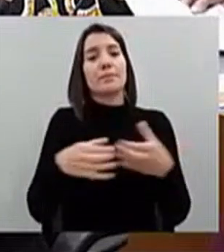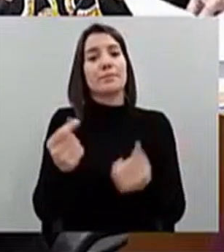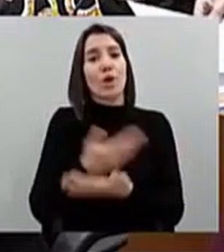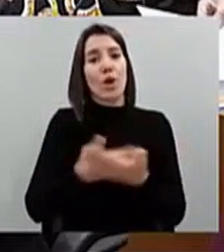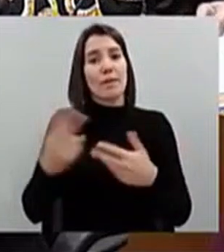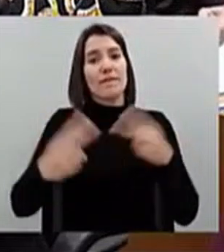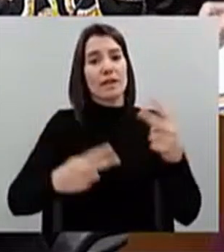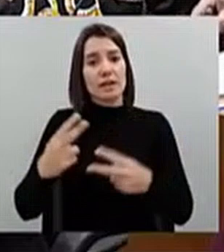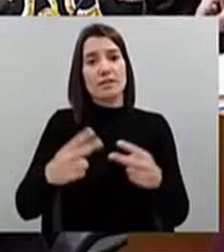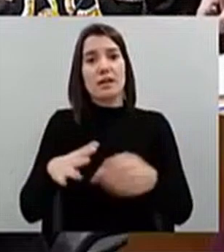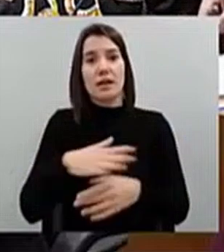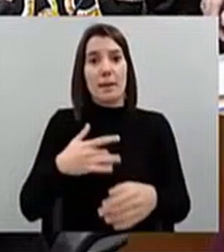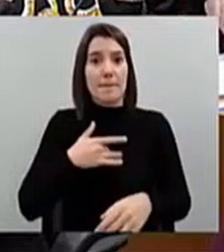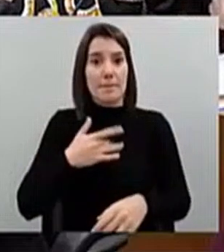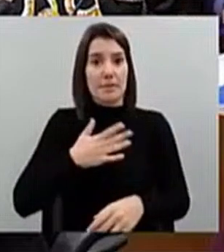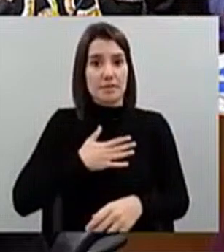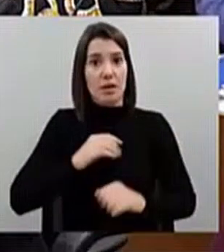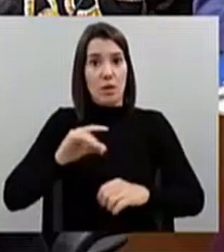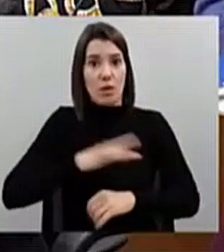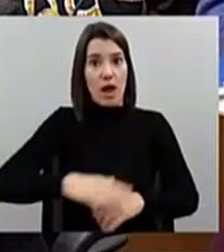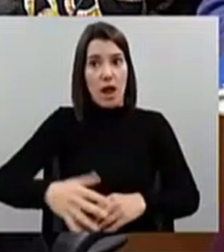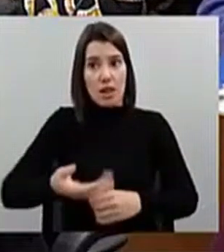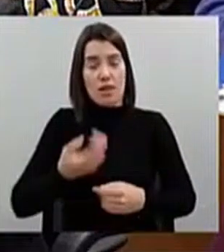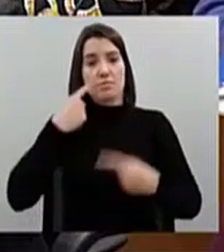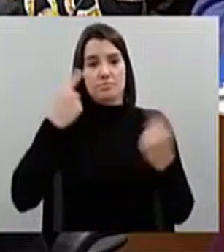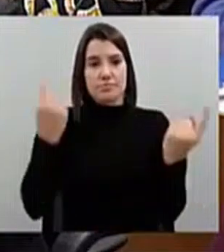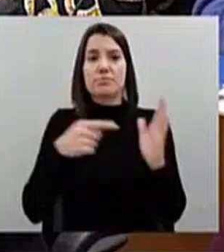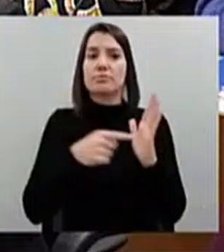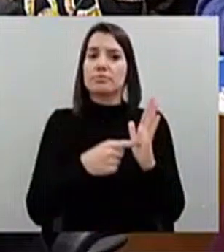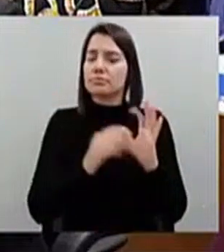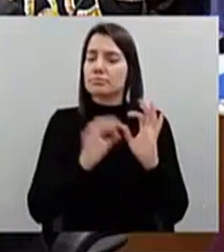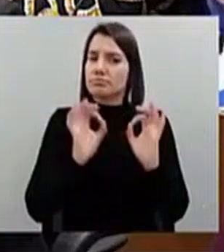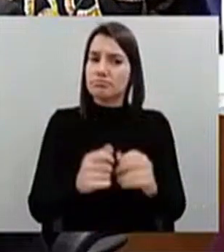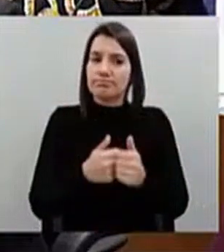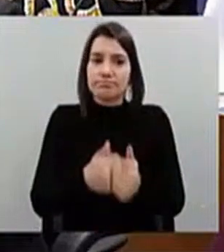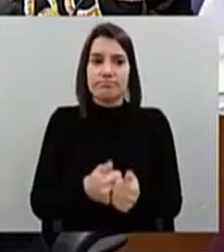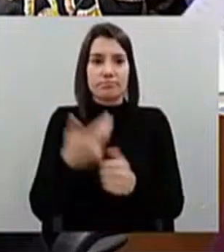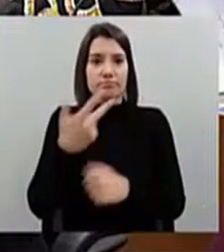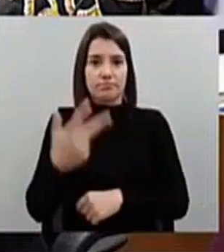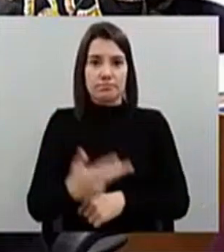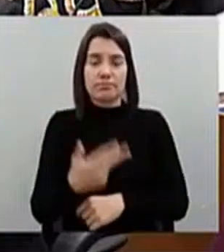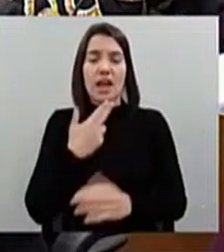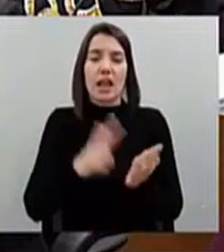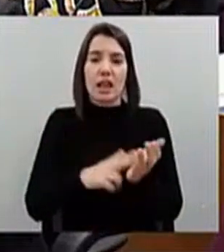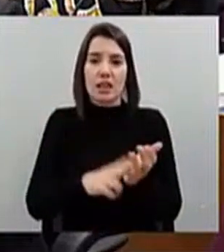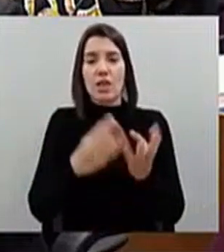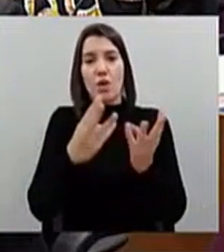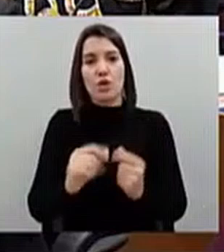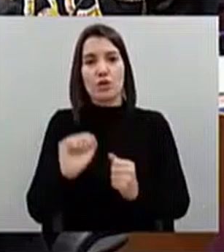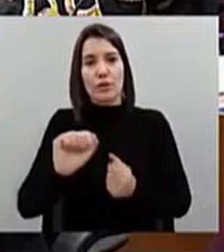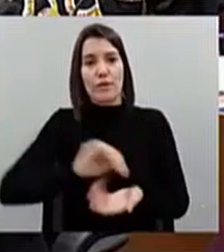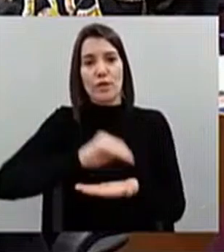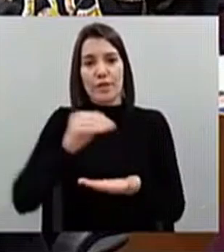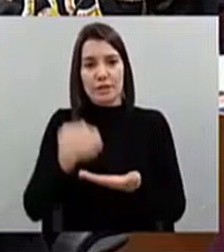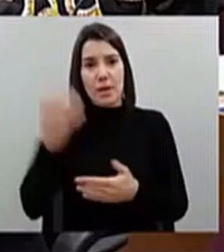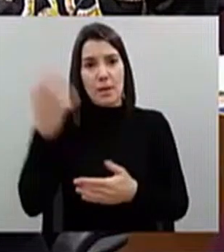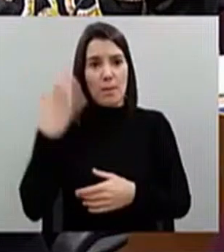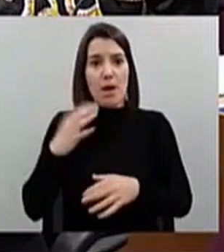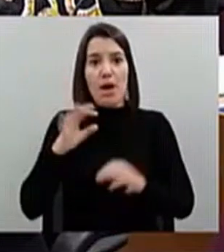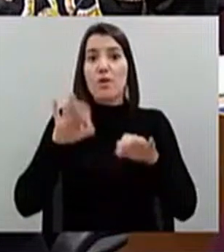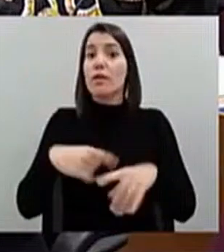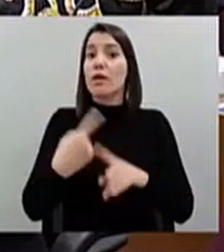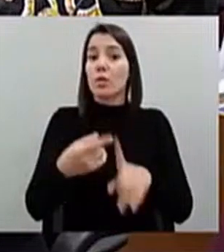Setor Empresarial Local, transcreve fielmente aquela que é a realidade das contas da Fundação Marquês de Pombal no final do ano de